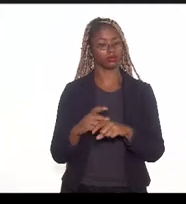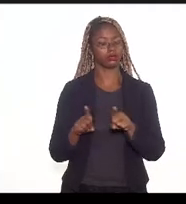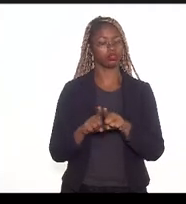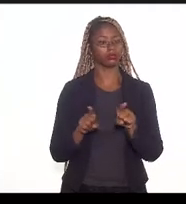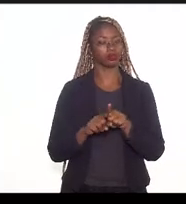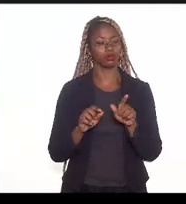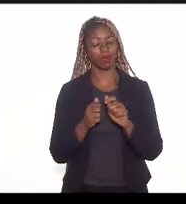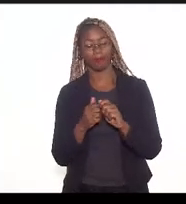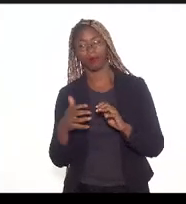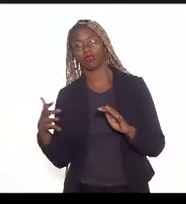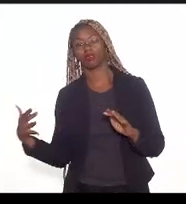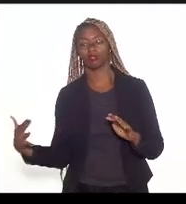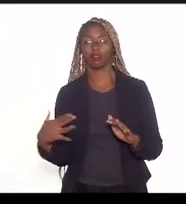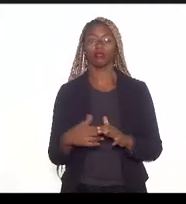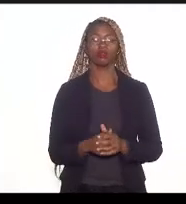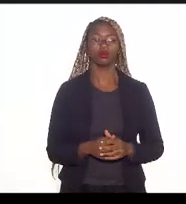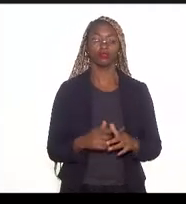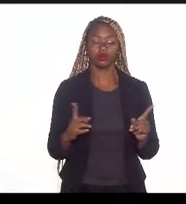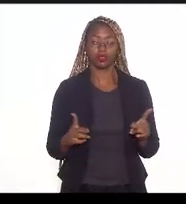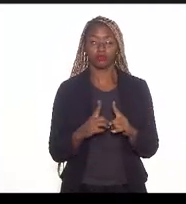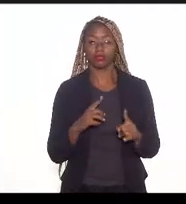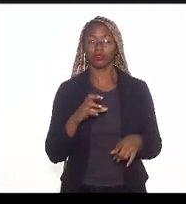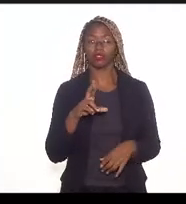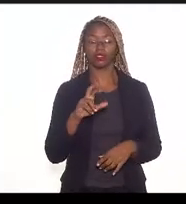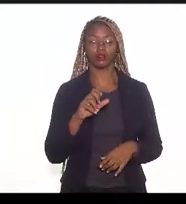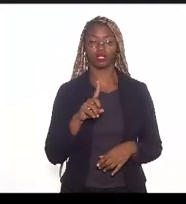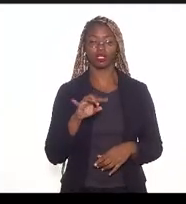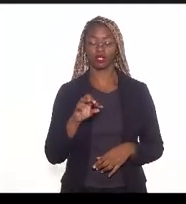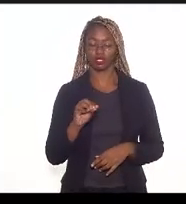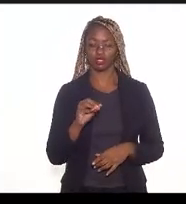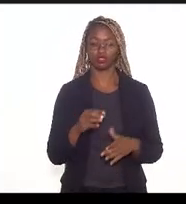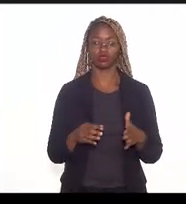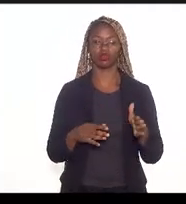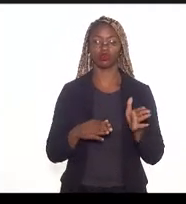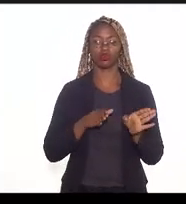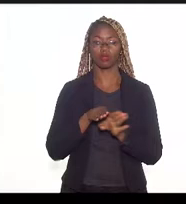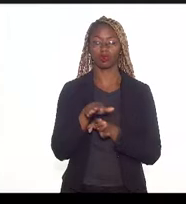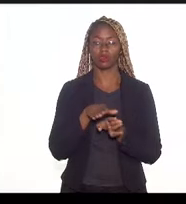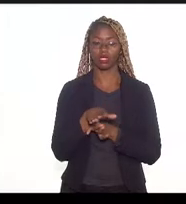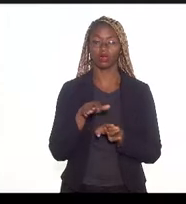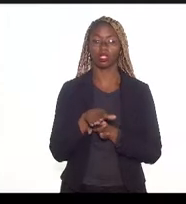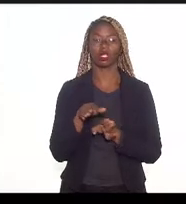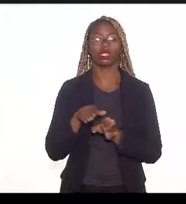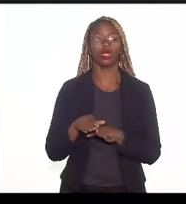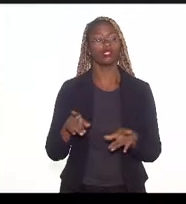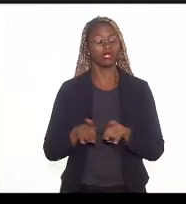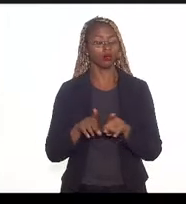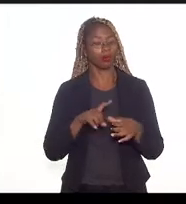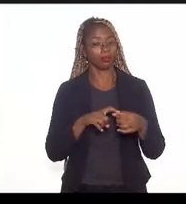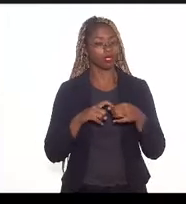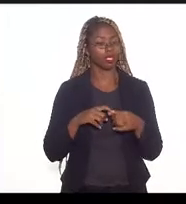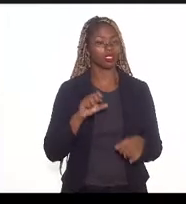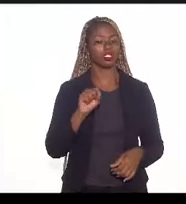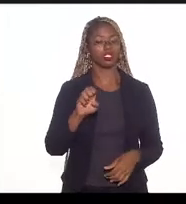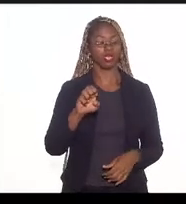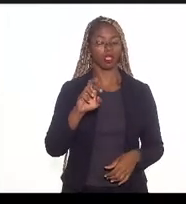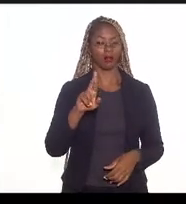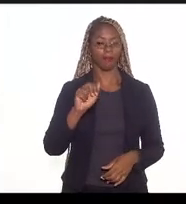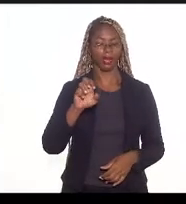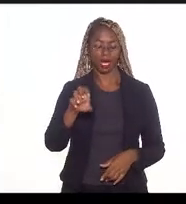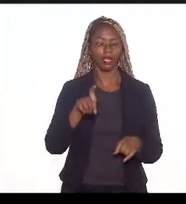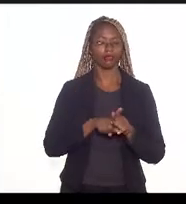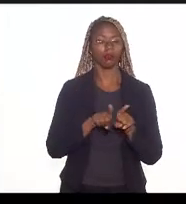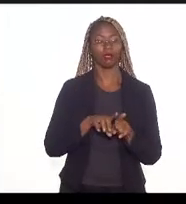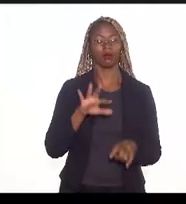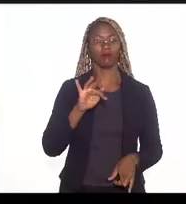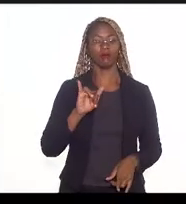programa de microcrédito produtivo orientado, que seriam esses convênios com as prefeituras e parcerias com o Sebrae, Fijan. A gente também está com uma parceria com